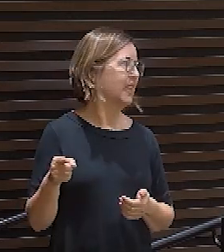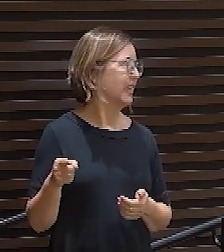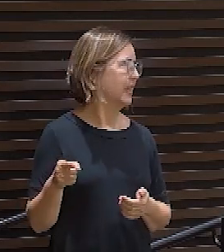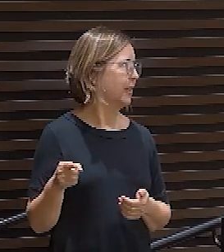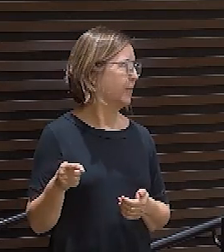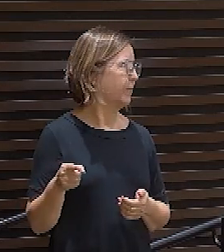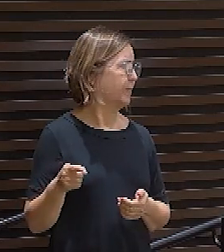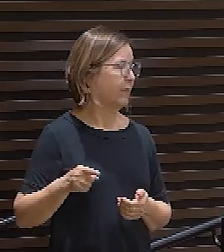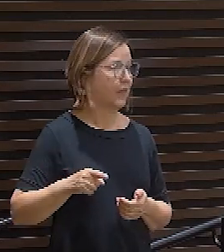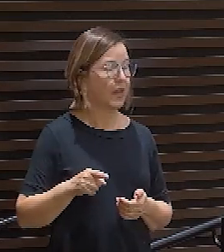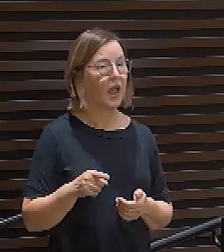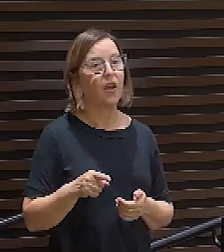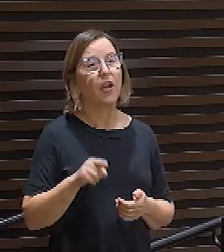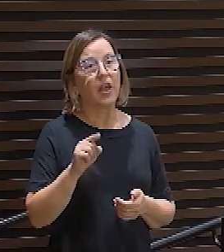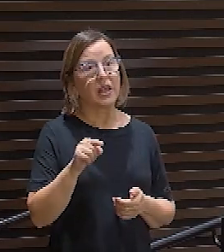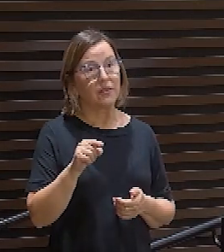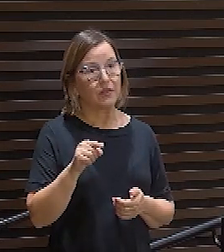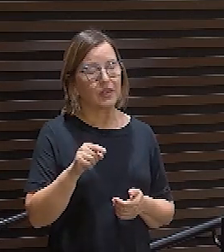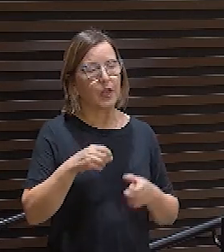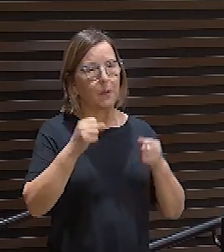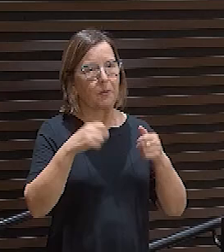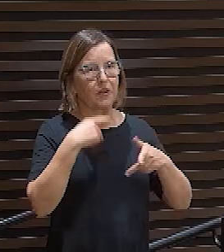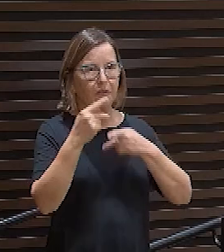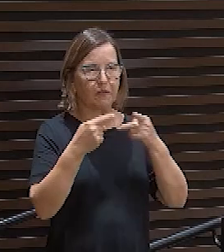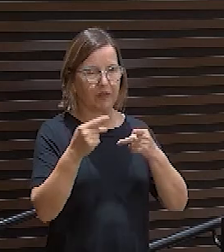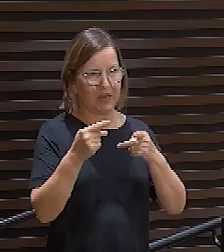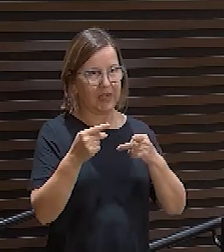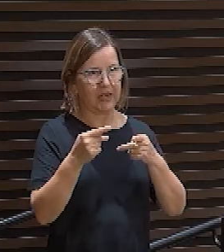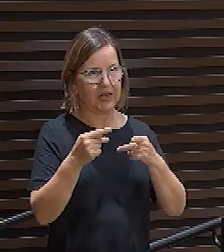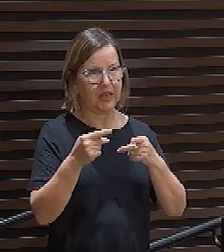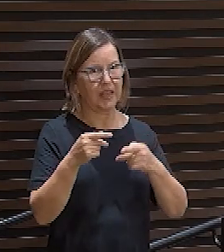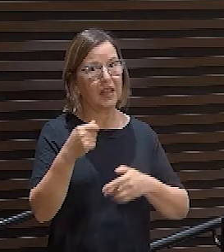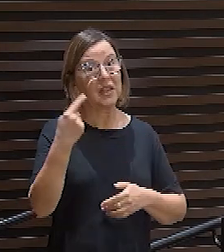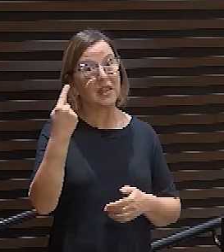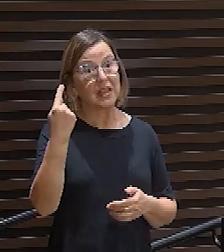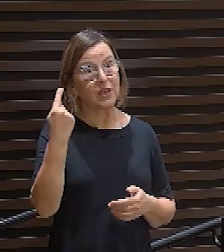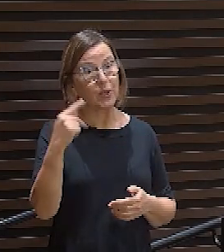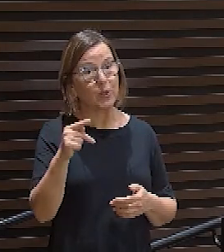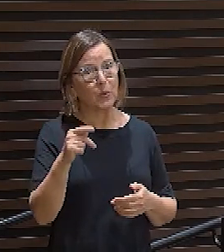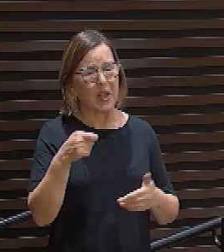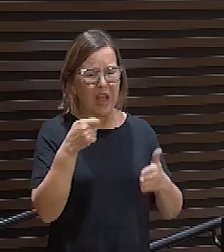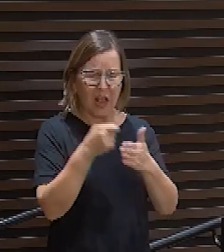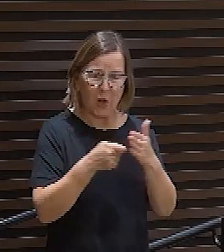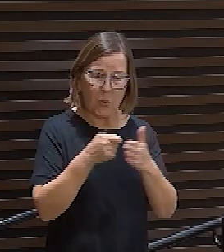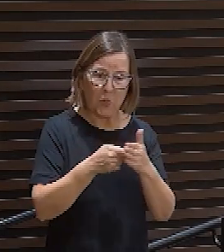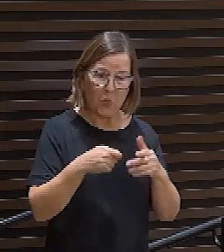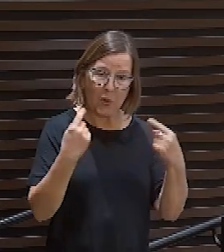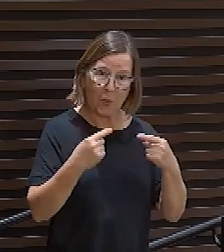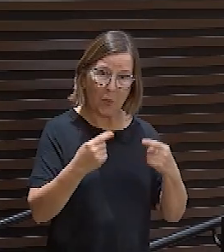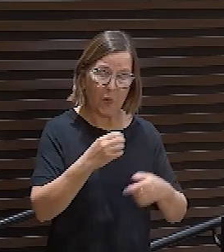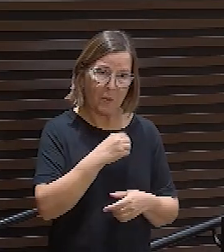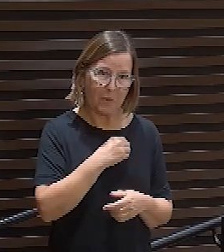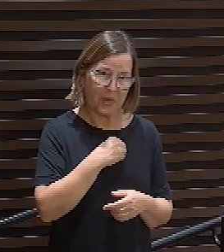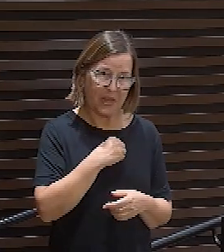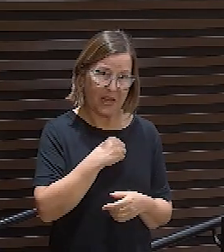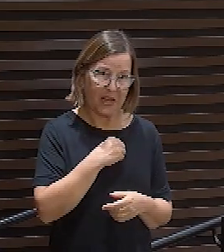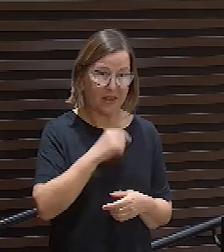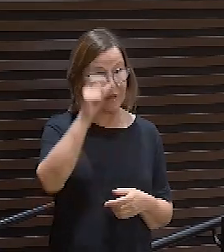contra o pecado. E alguém ora com você, oferece auxílio, encorajamento a partir da